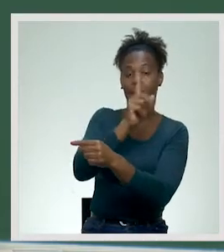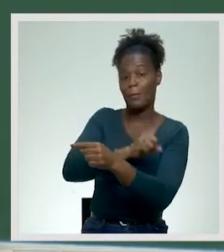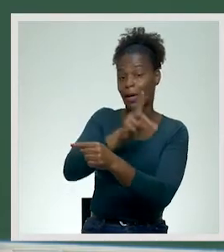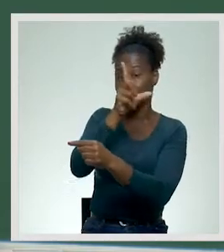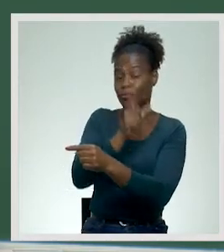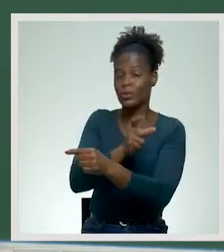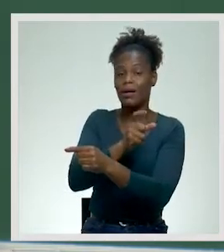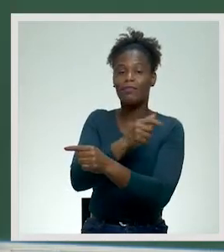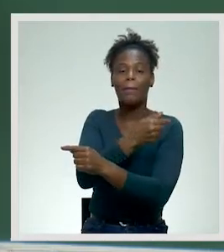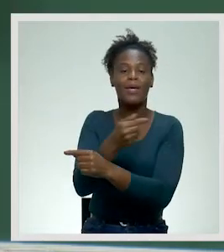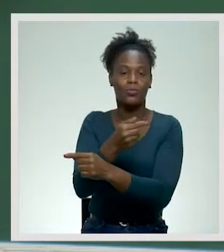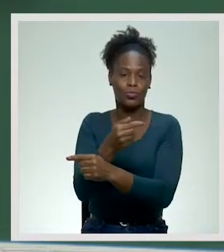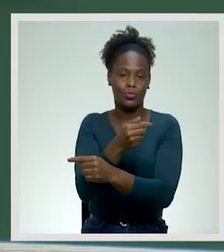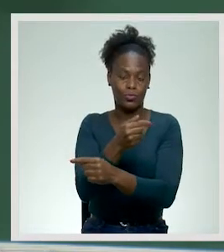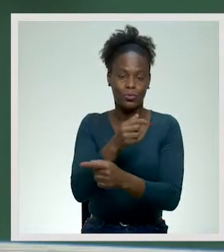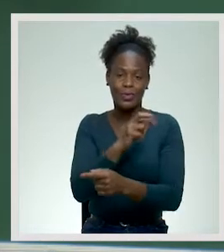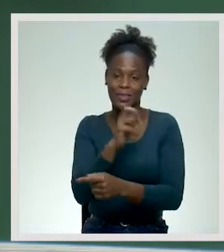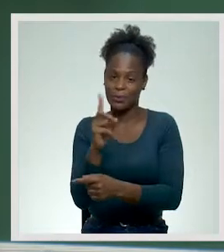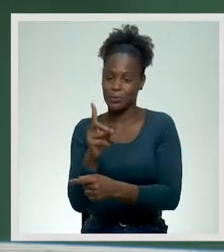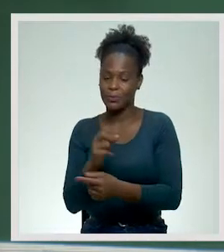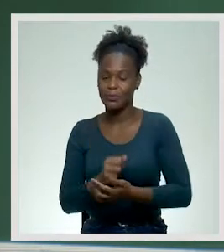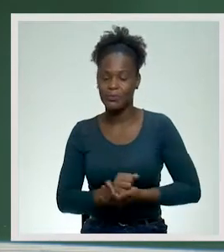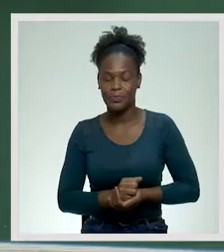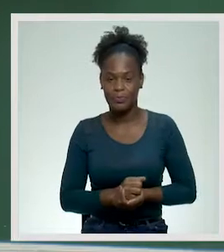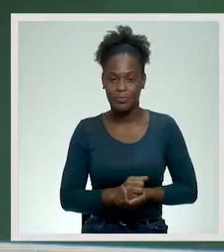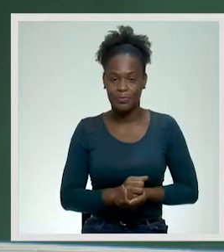sinal menos.